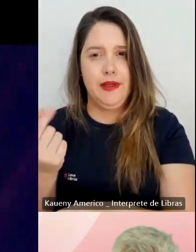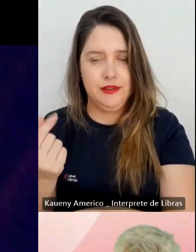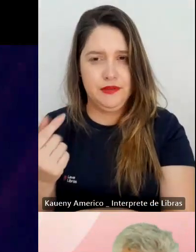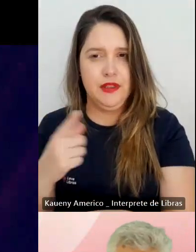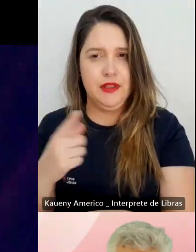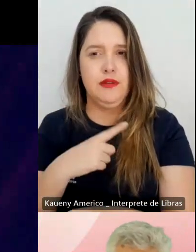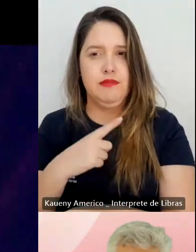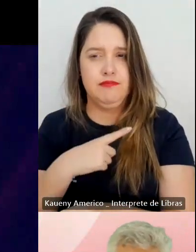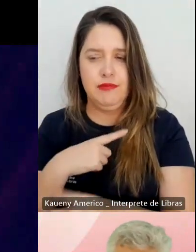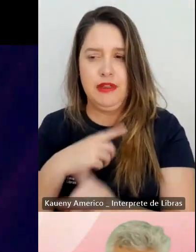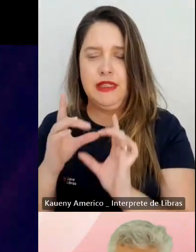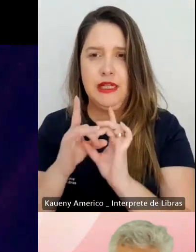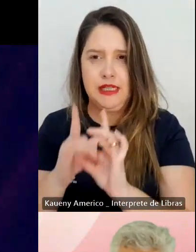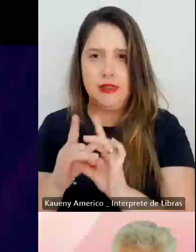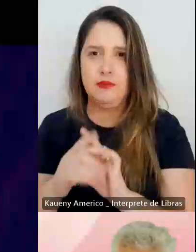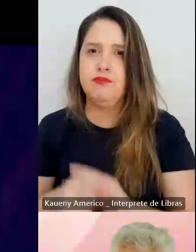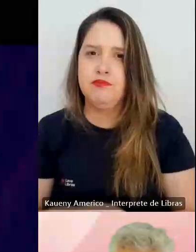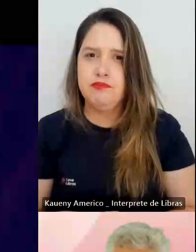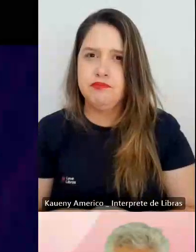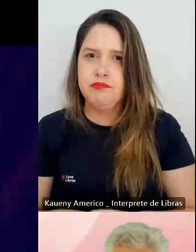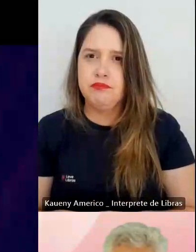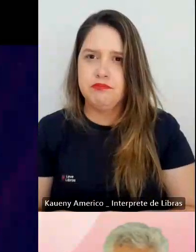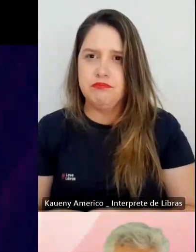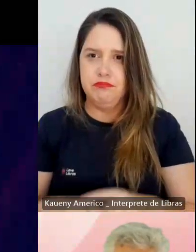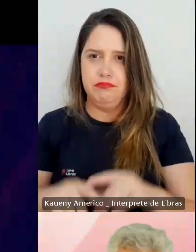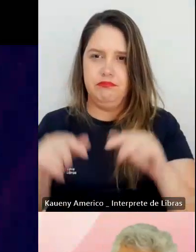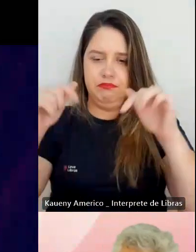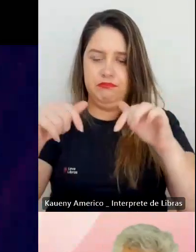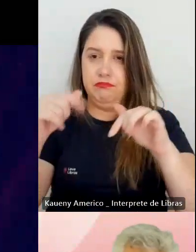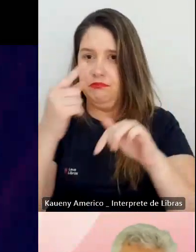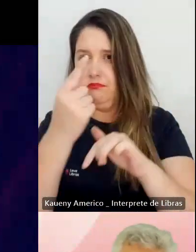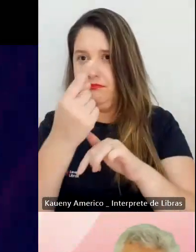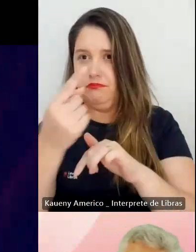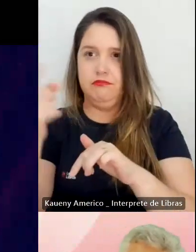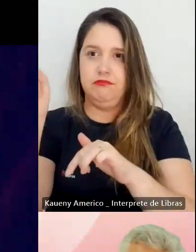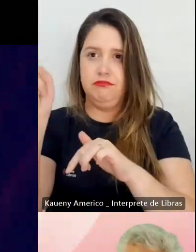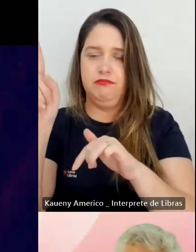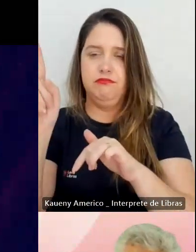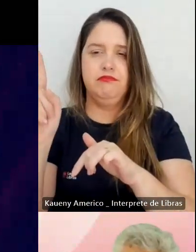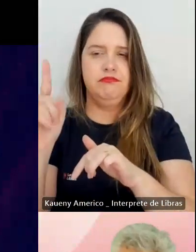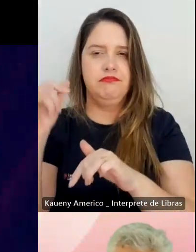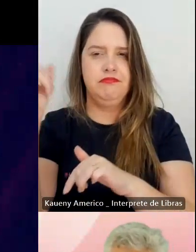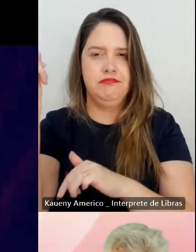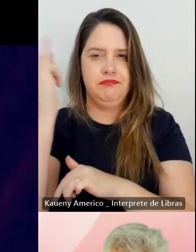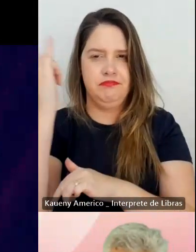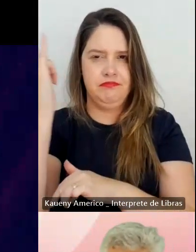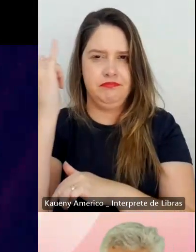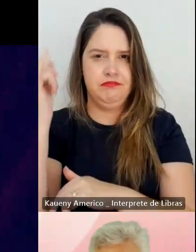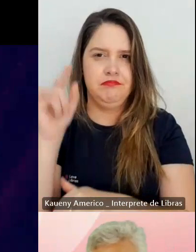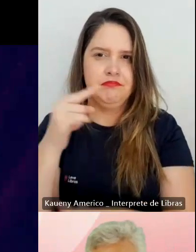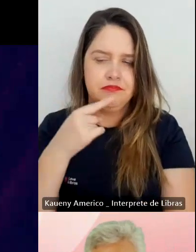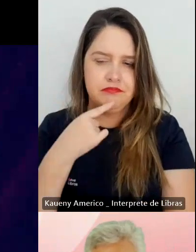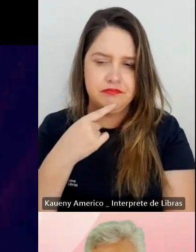interligação. Esse penúltimo é um ponto que eu acho muito importante quando a gente fala do ser humano, a